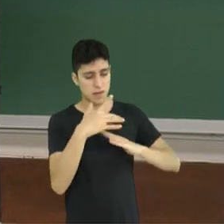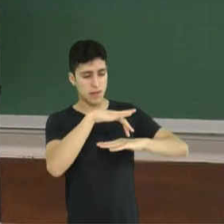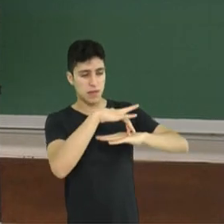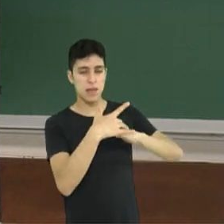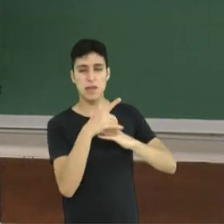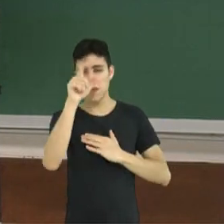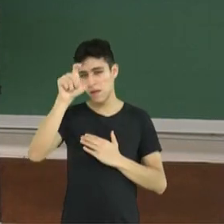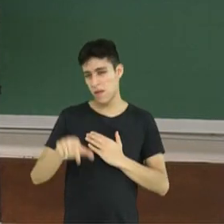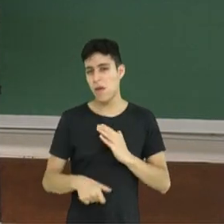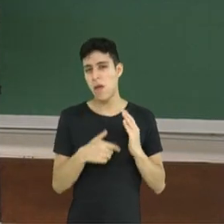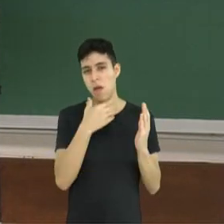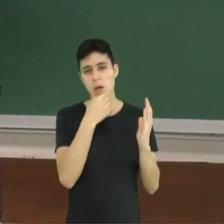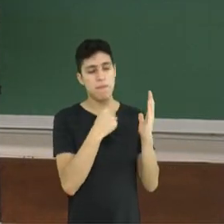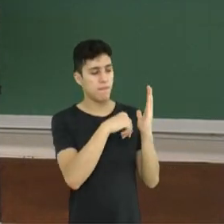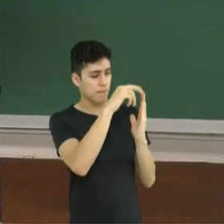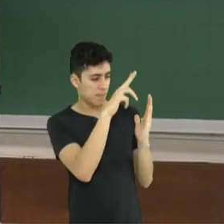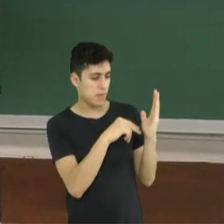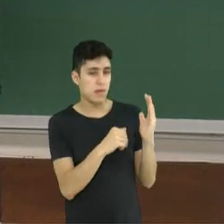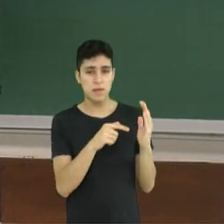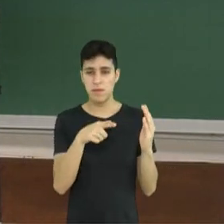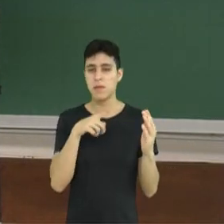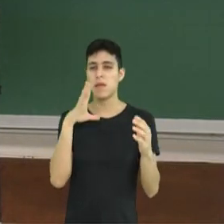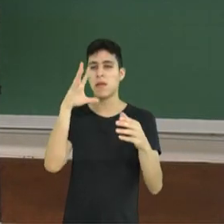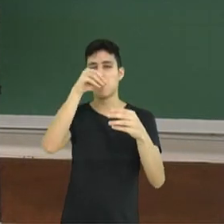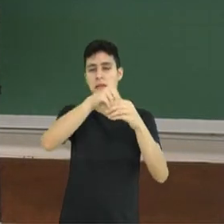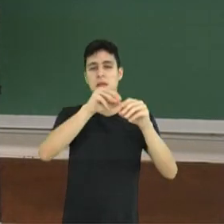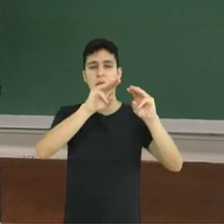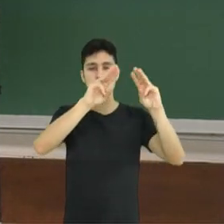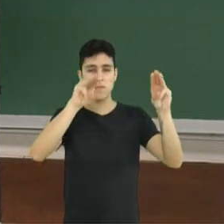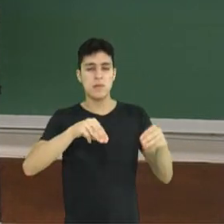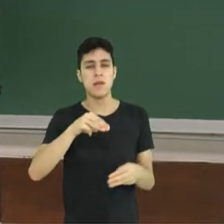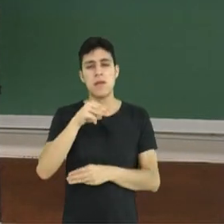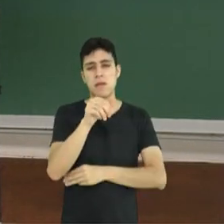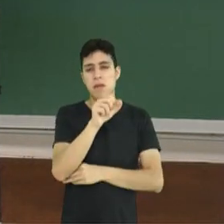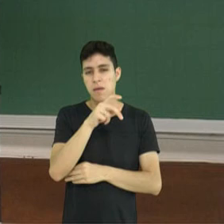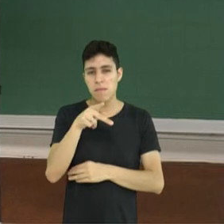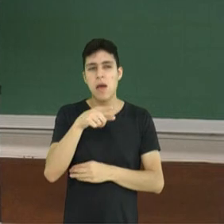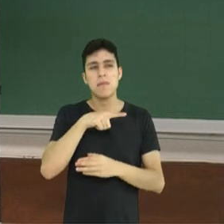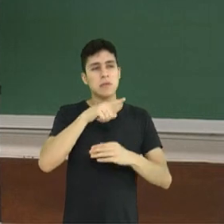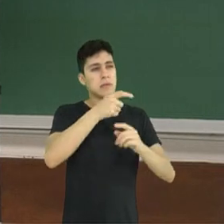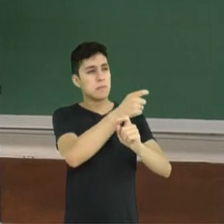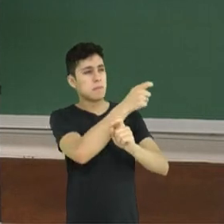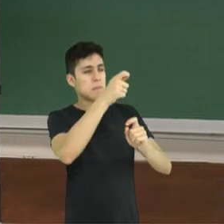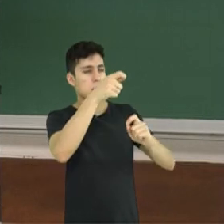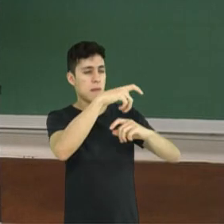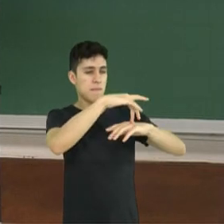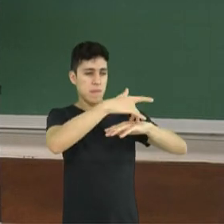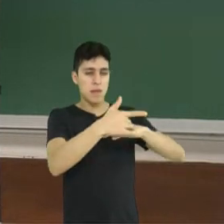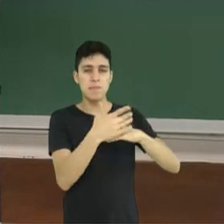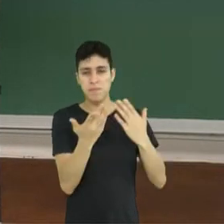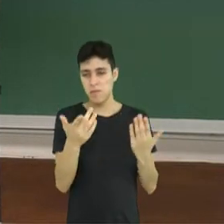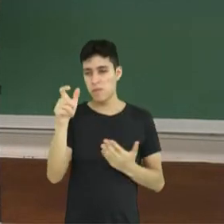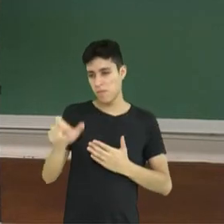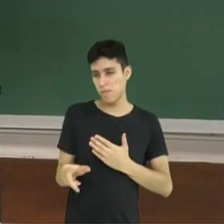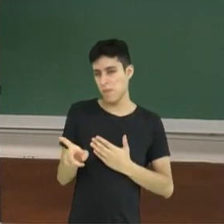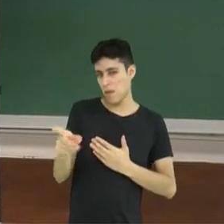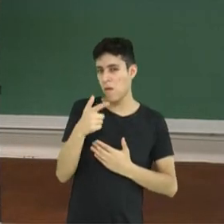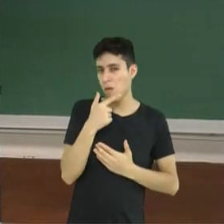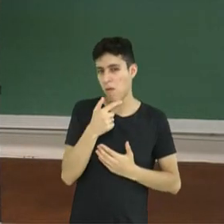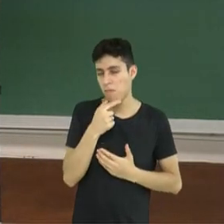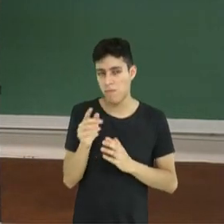pintadas com ele tem no museu no máximo e também tem uma escultura de bailarina também do DH vão continuar